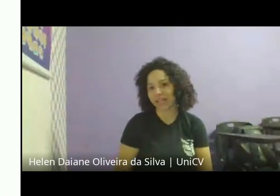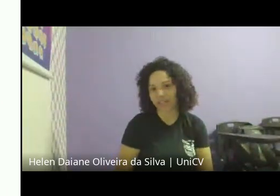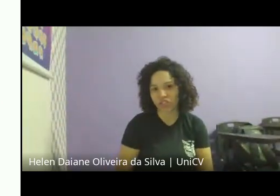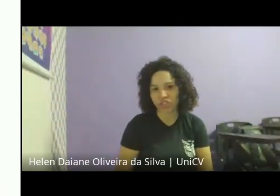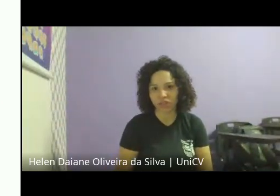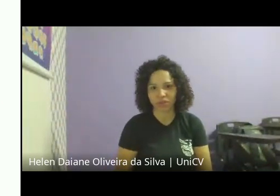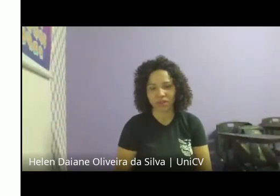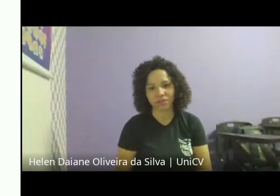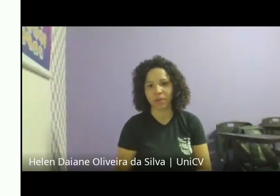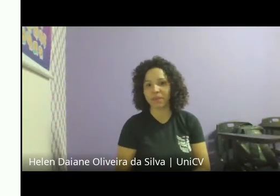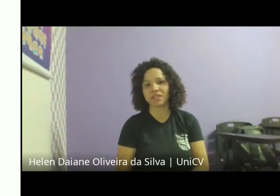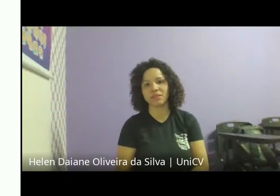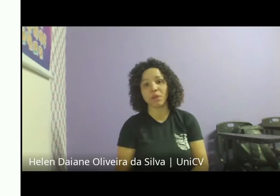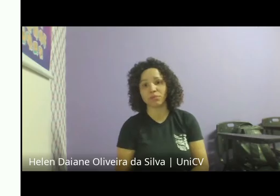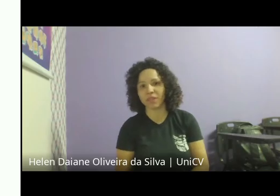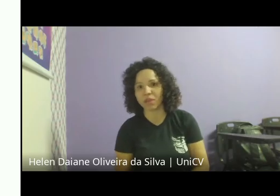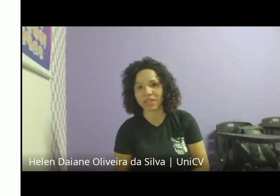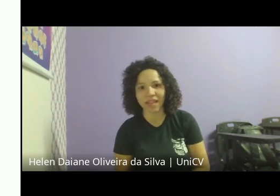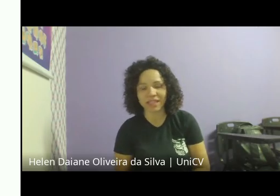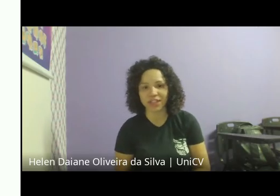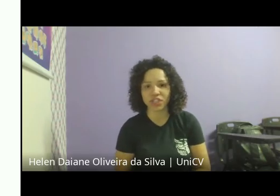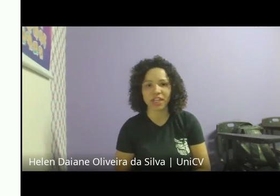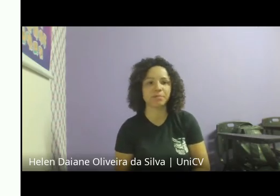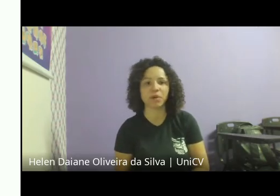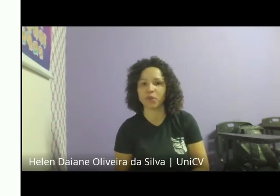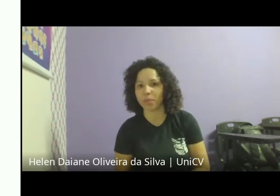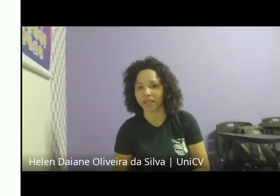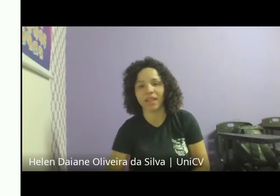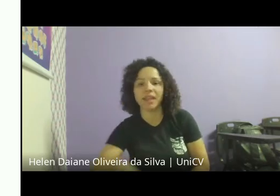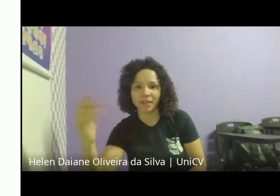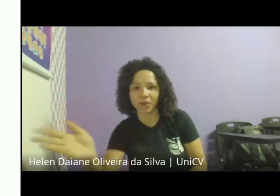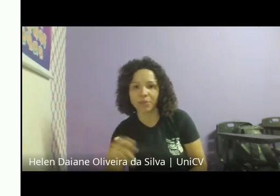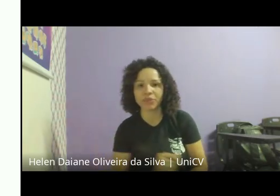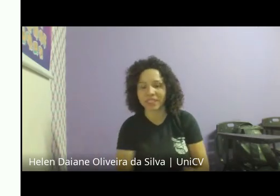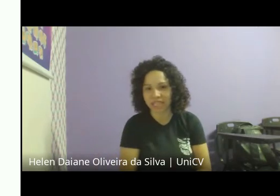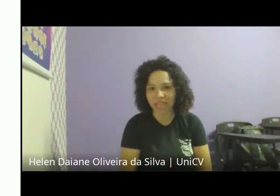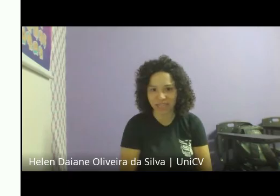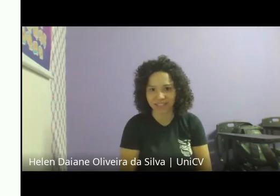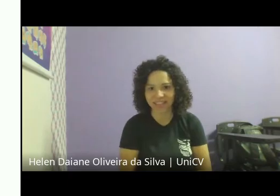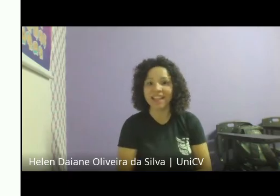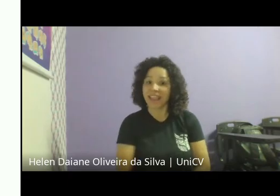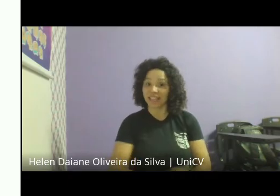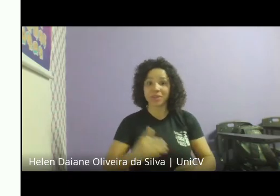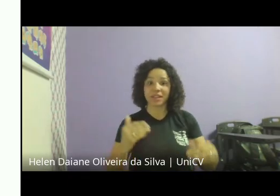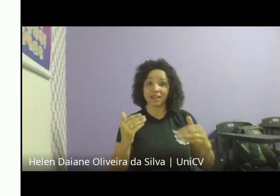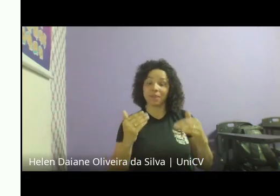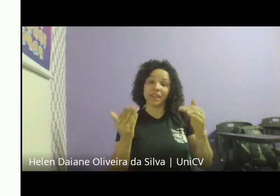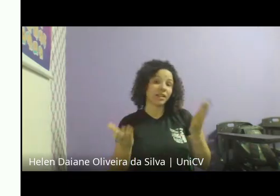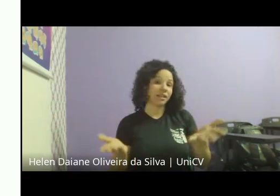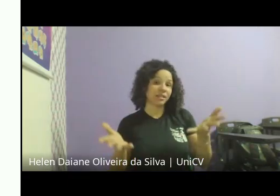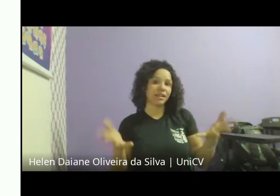Sul, cacetinho. Falo, meu Deus, o que é cacetinho? O que esse povo come aqui? Não, é pão francês. Então,